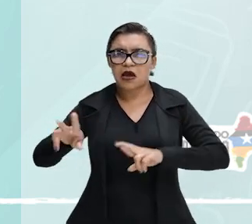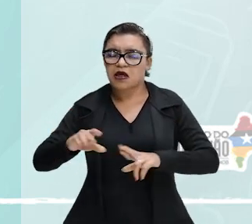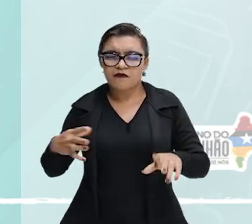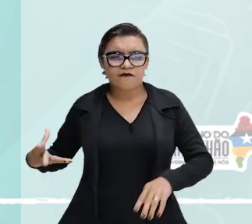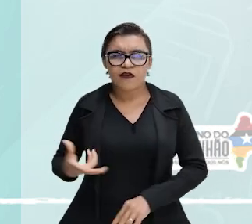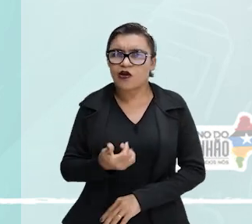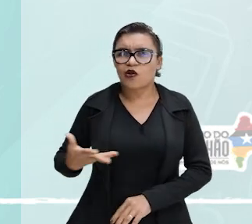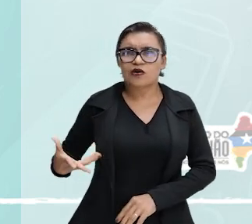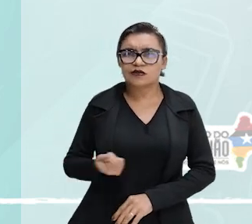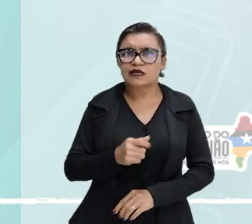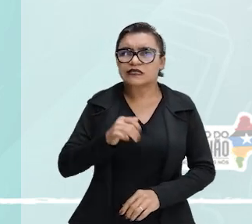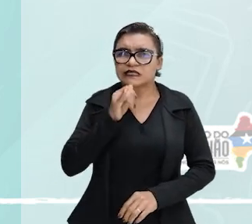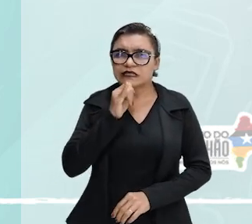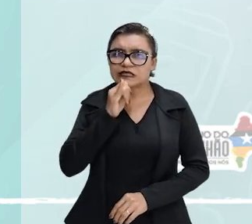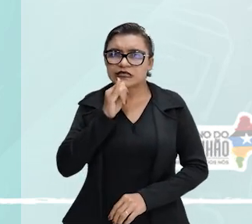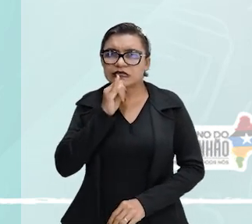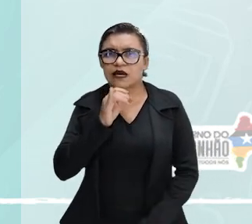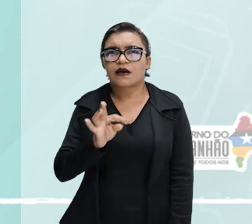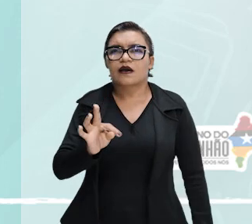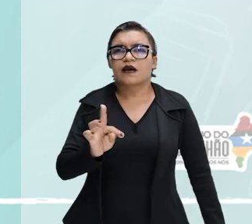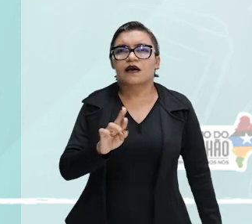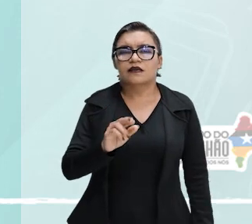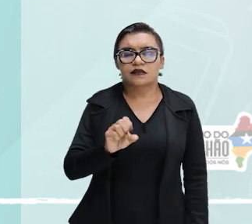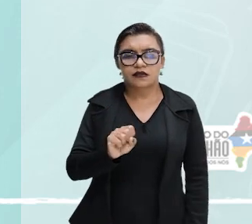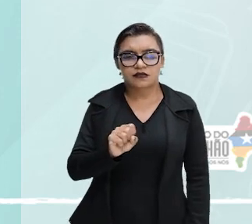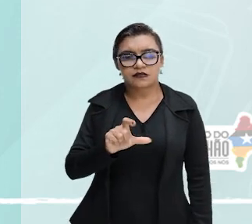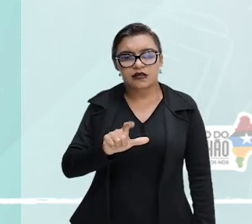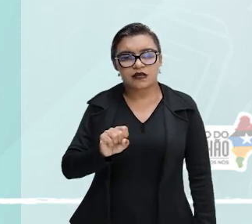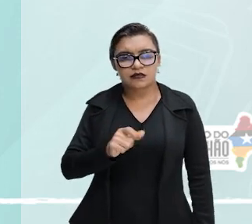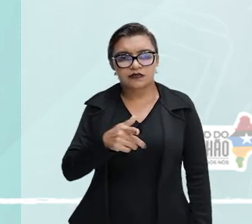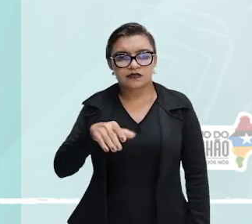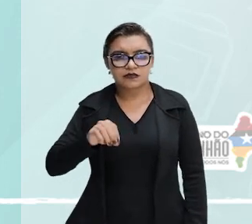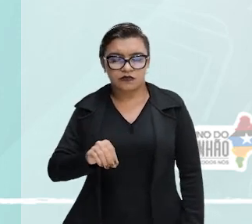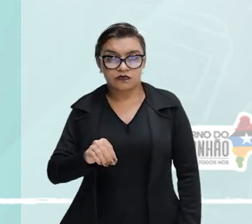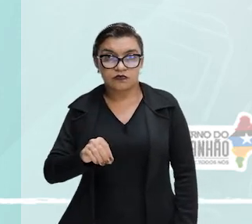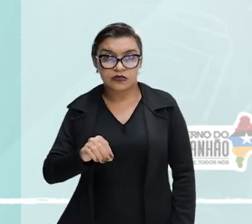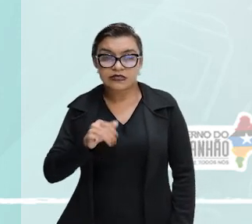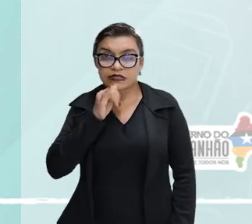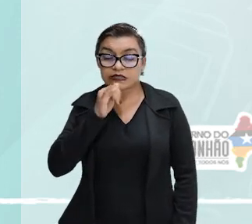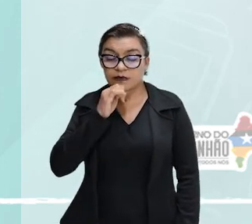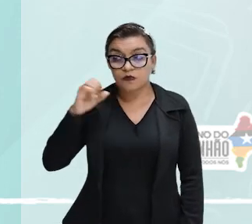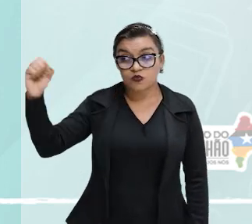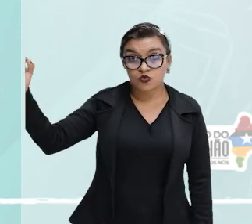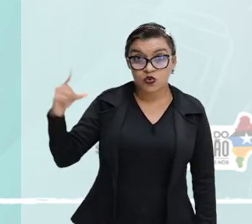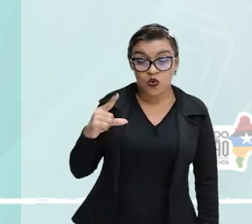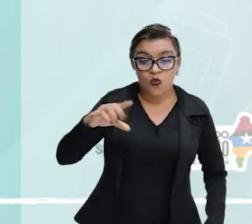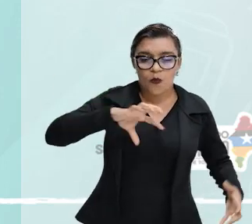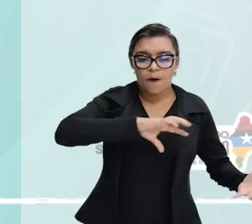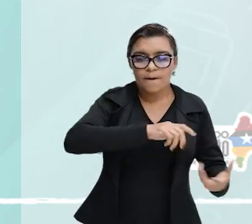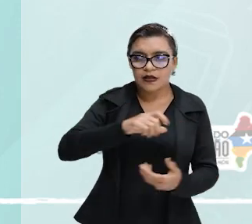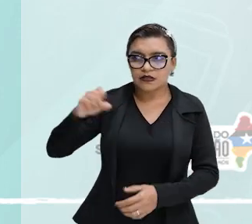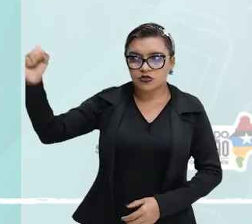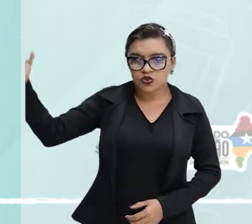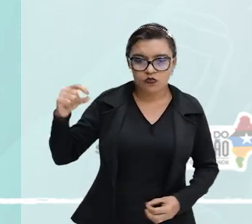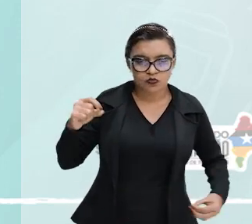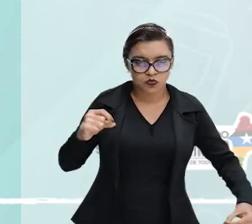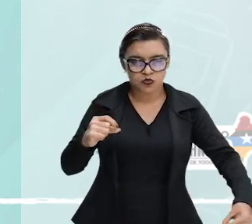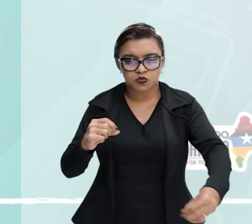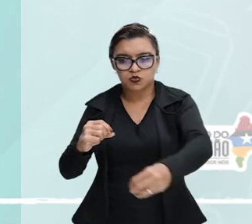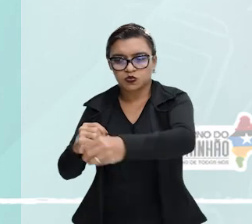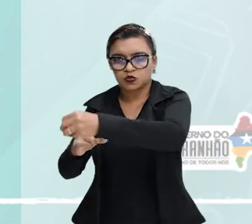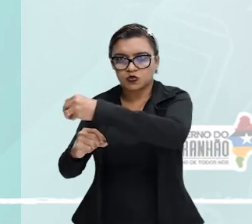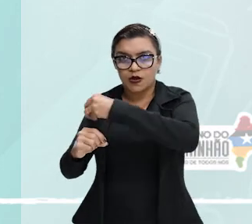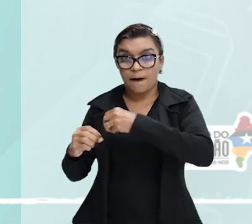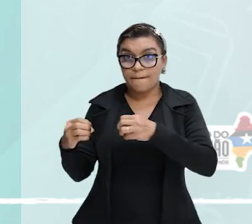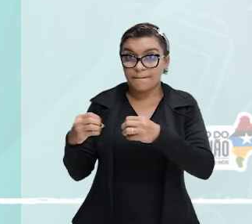translação que esses planetas eles vão ter ali em torno do Sol. Certo? Aqueles que são mais próximos do Sol